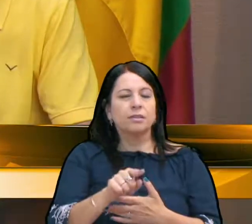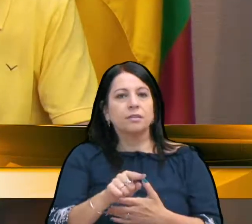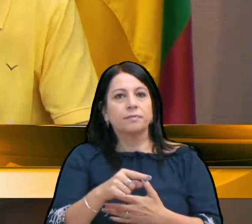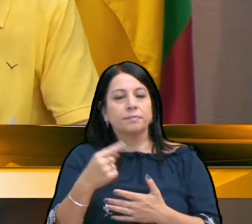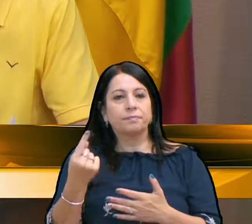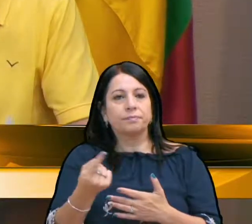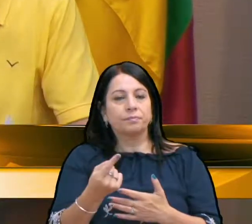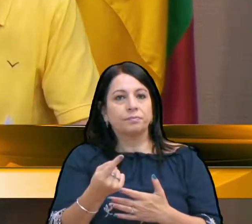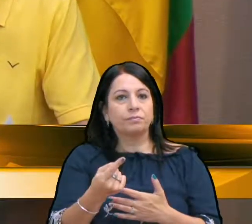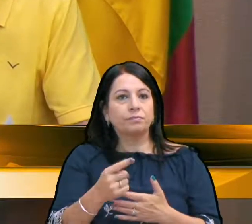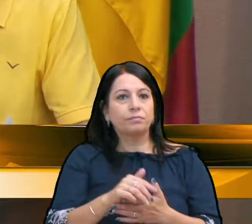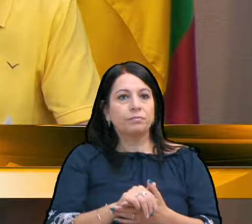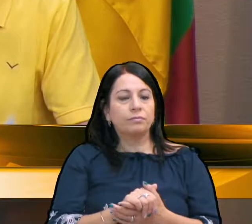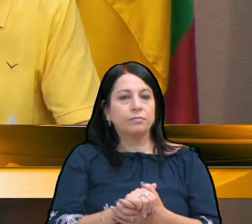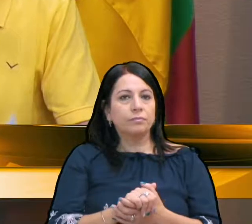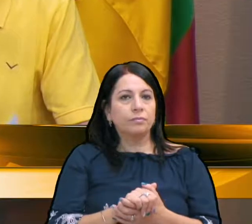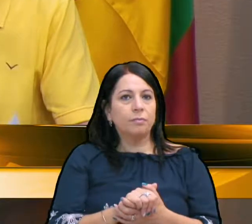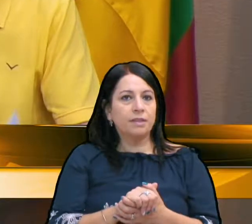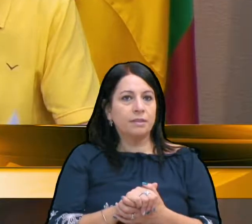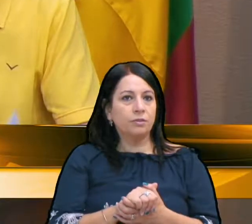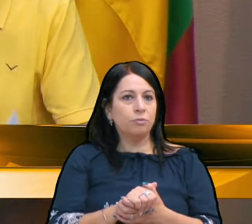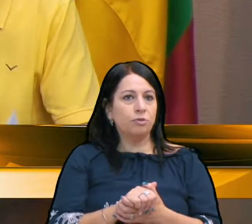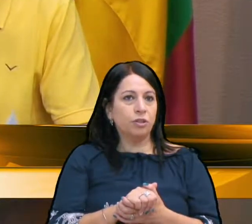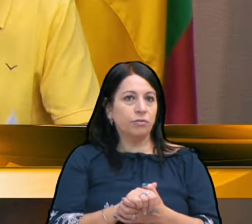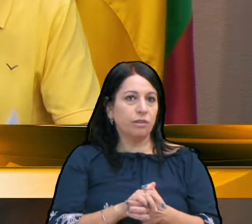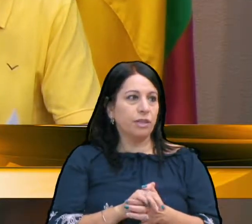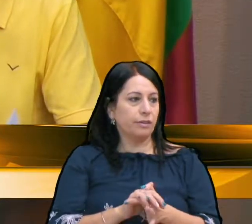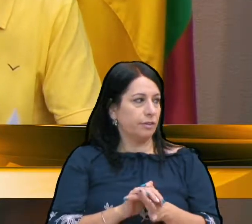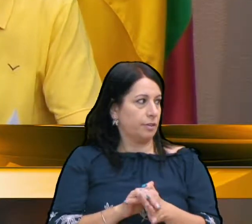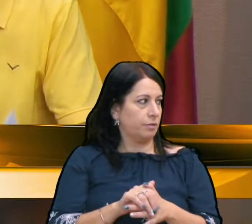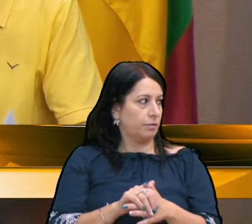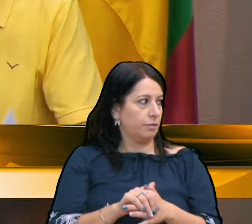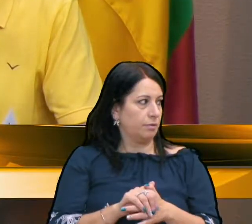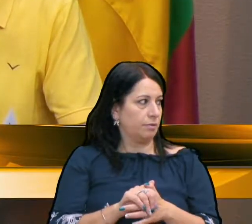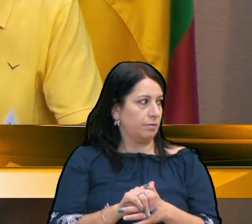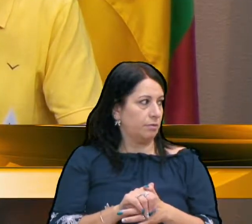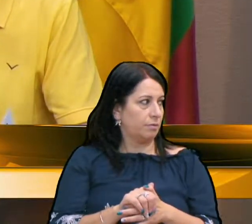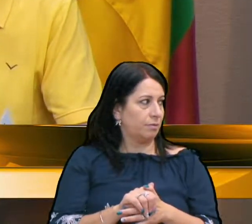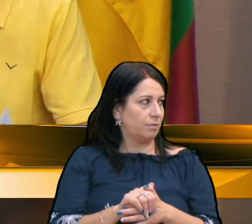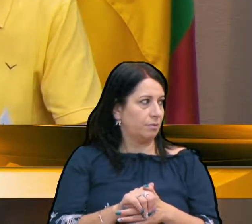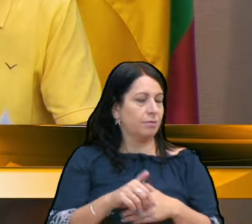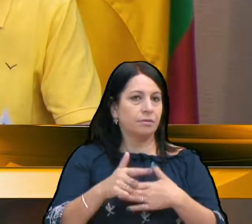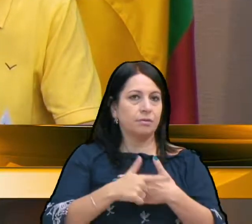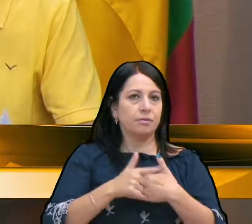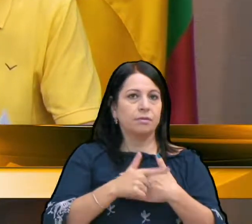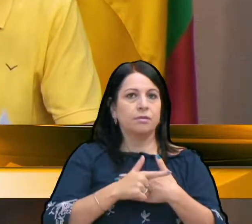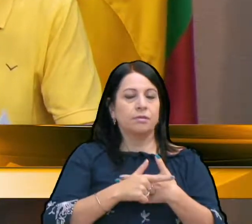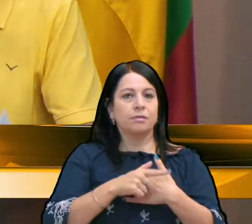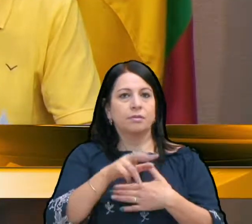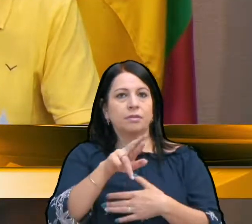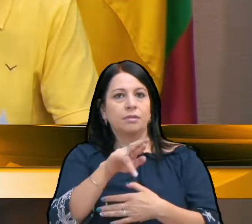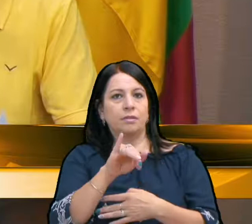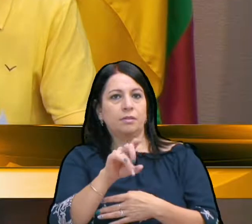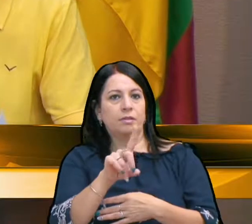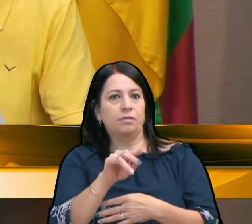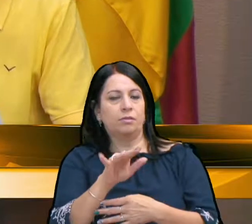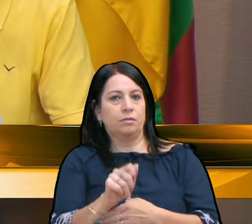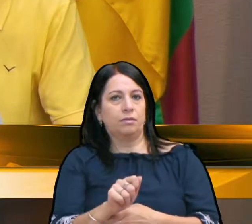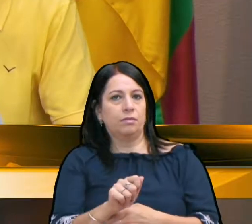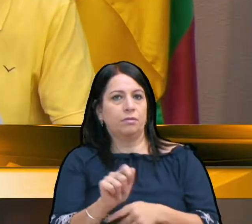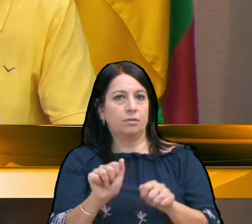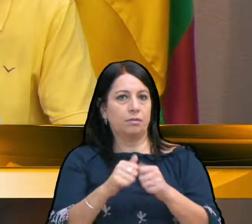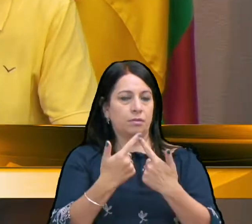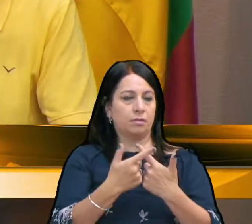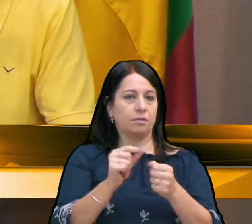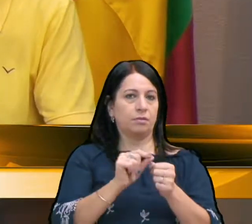ontem. Também fazer uma alusão a esse papel ridículo que a Assembleia Legislativa